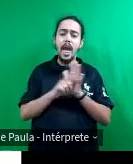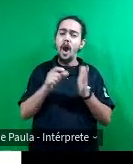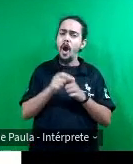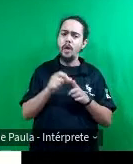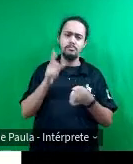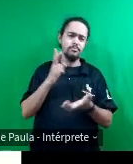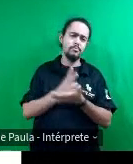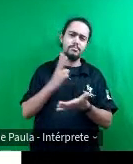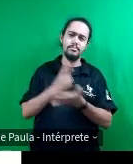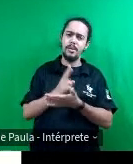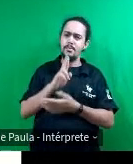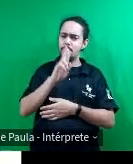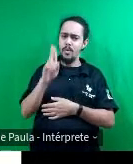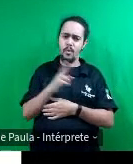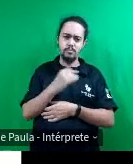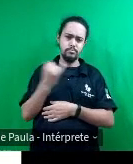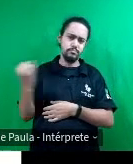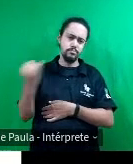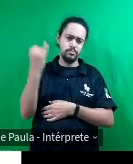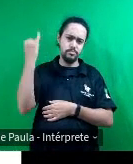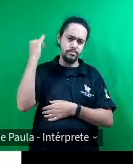Ok?